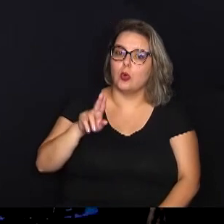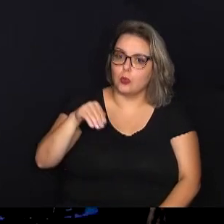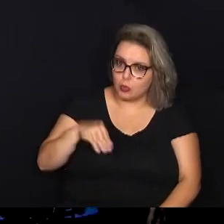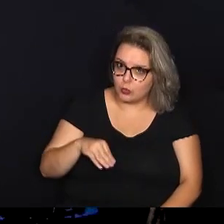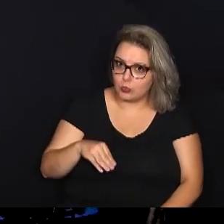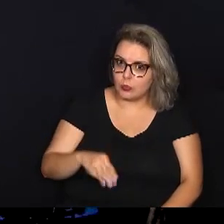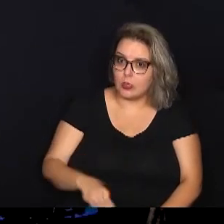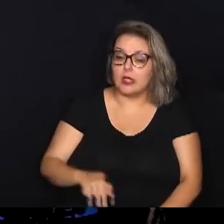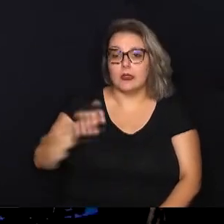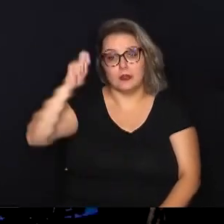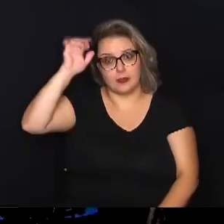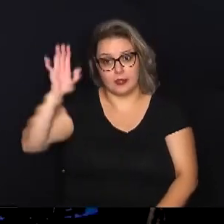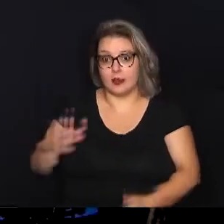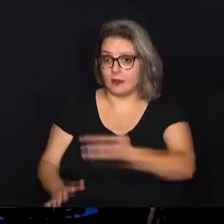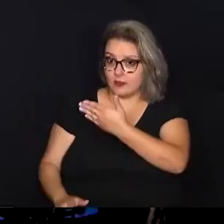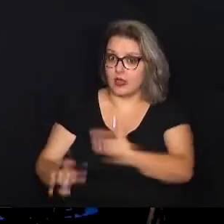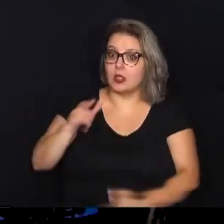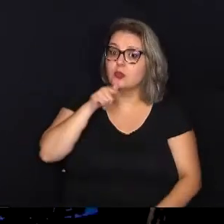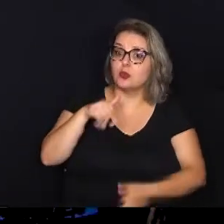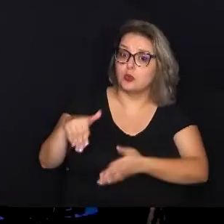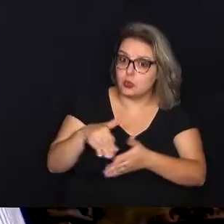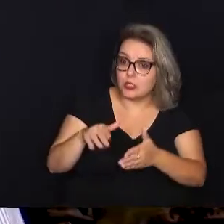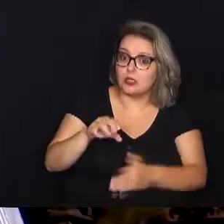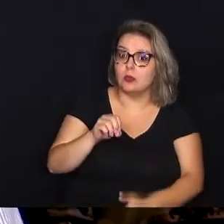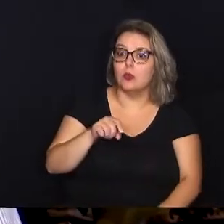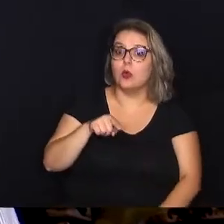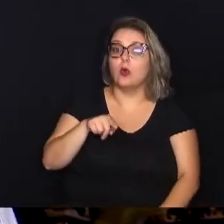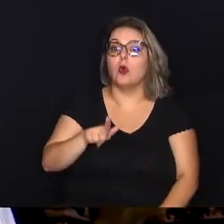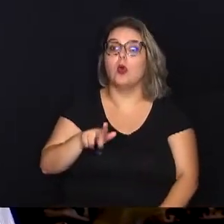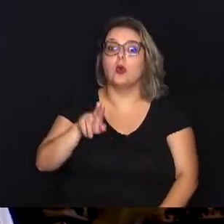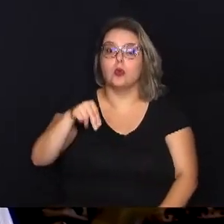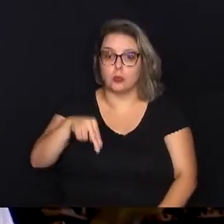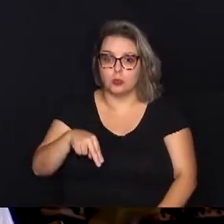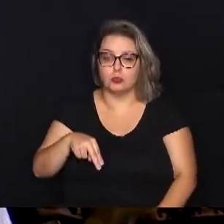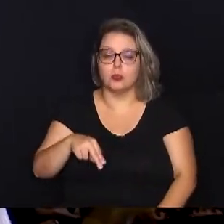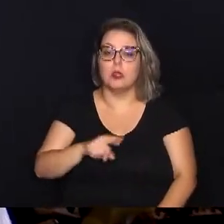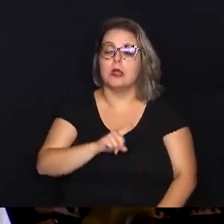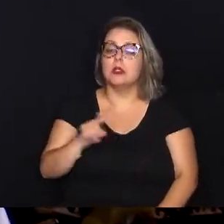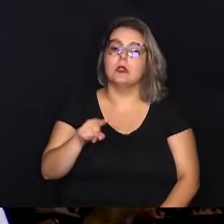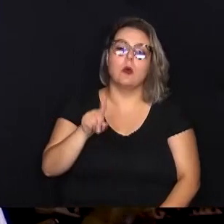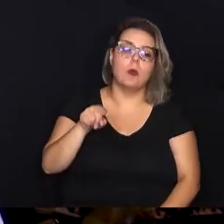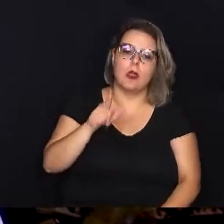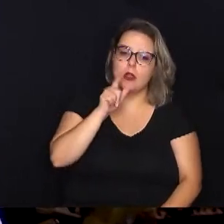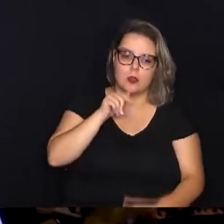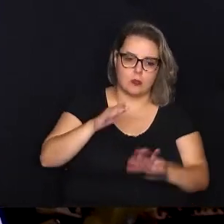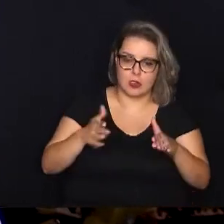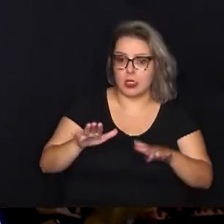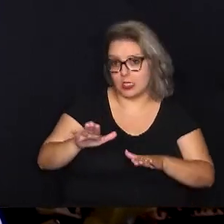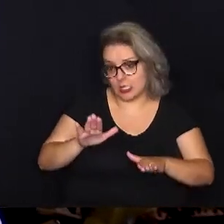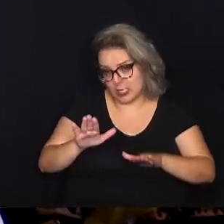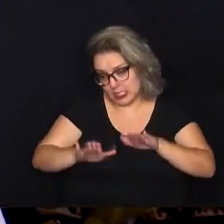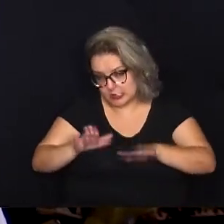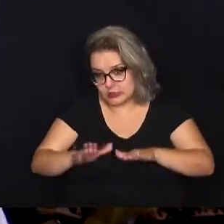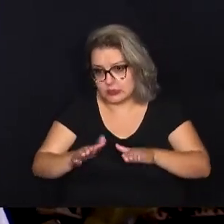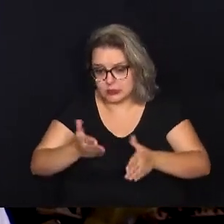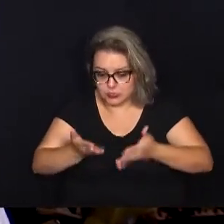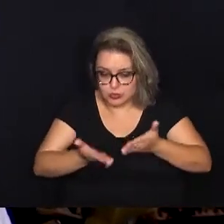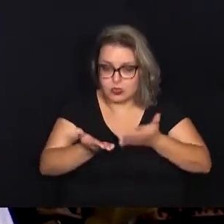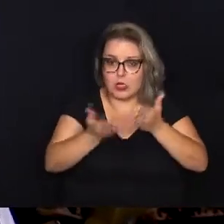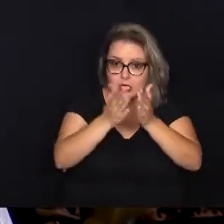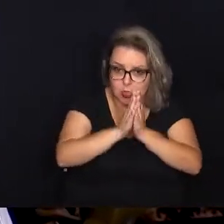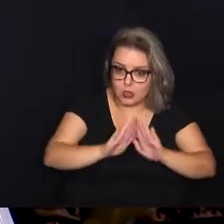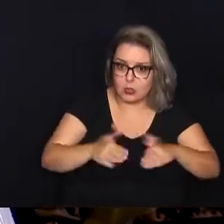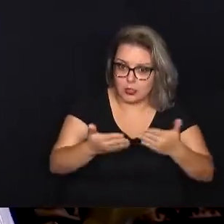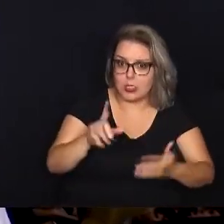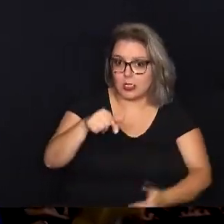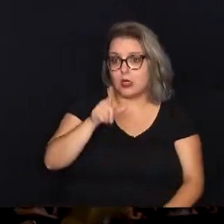no mar, ela é cultuada no rio Ogum, é a deusa do rio Ogum. Ela, às vezes, é cultuada ligada ao mar